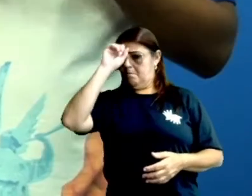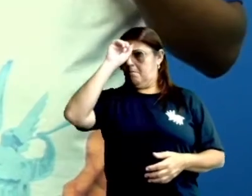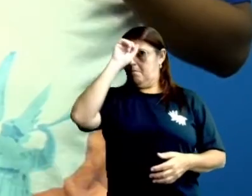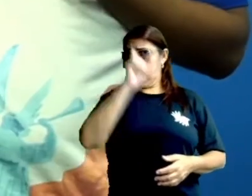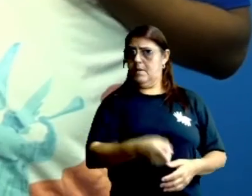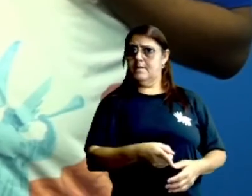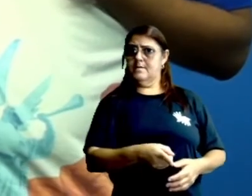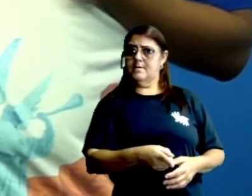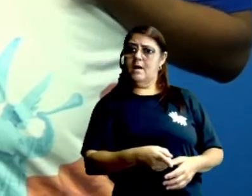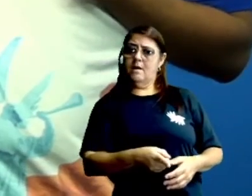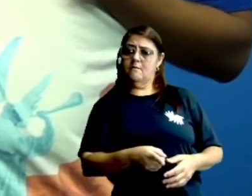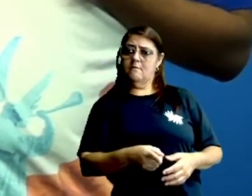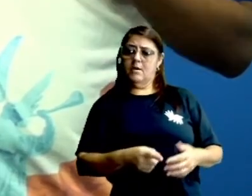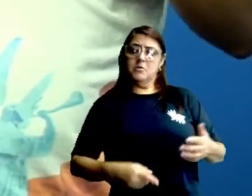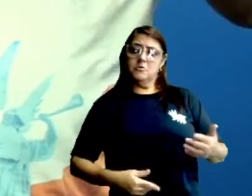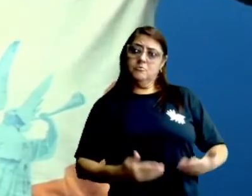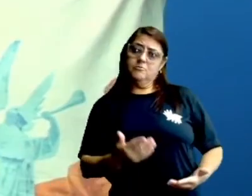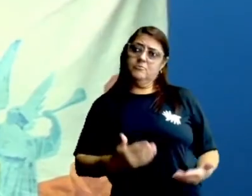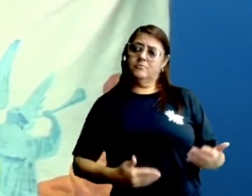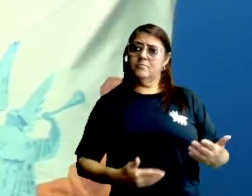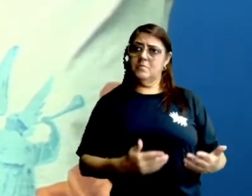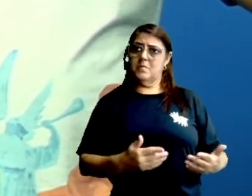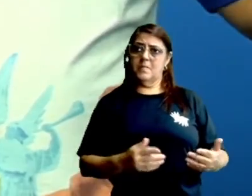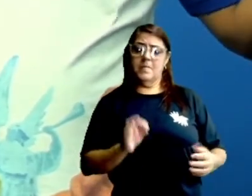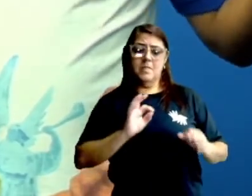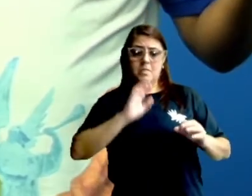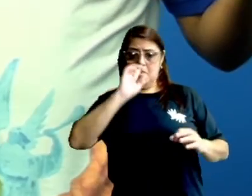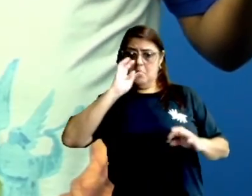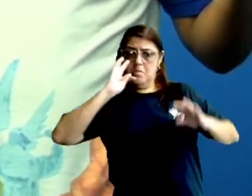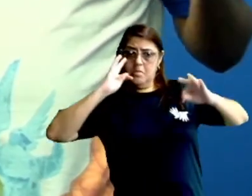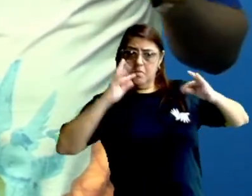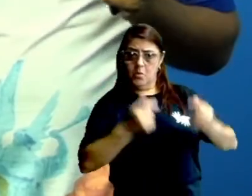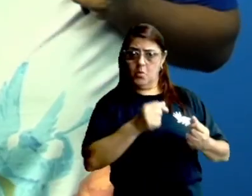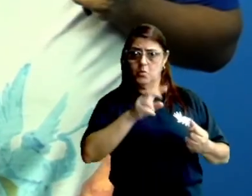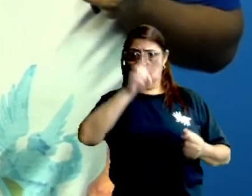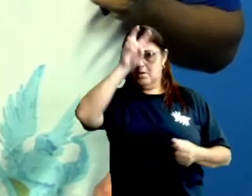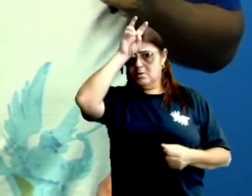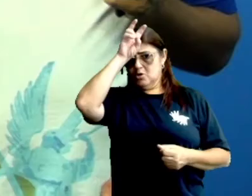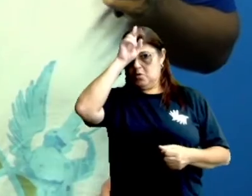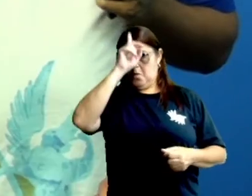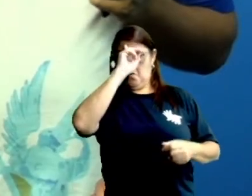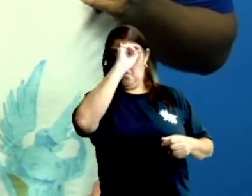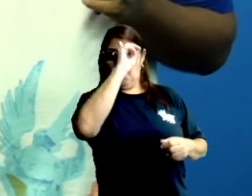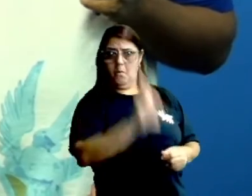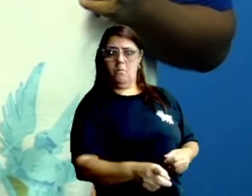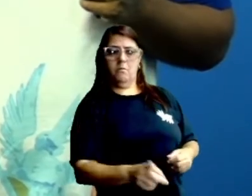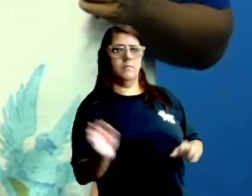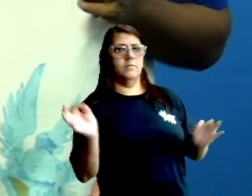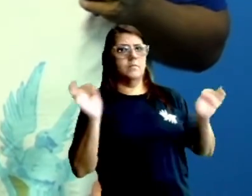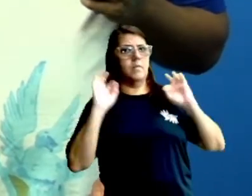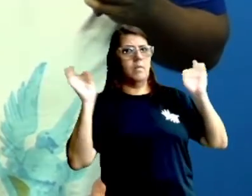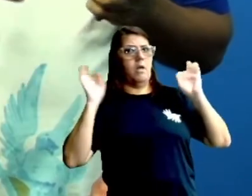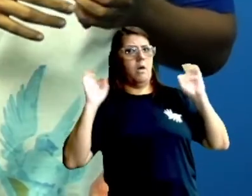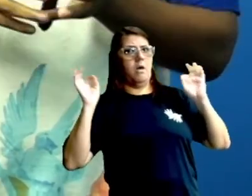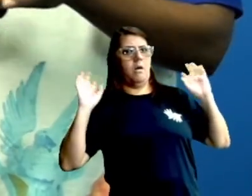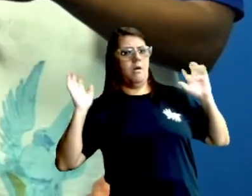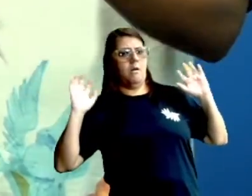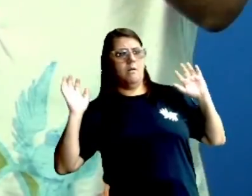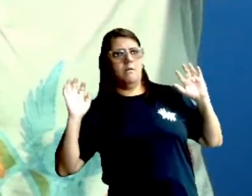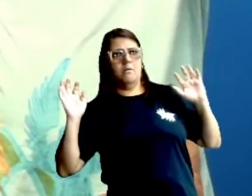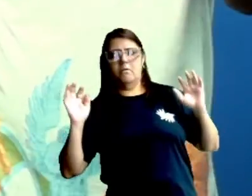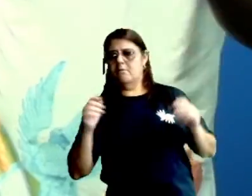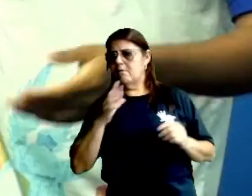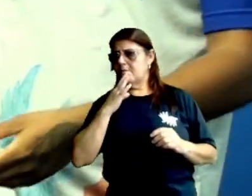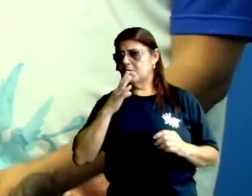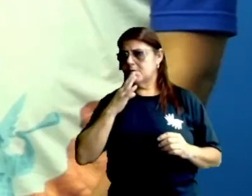funcionários mas o farol ele não governava é todo o Egito sozinho ele tinha que ter ajuda na II desses funcionários